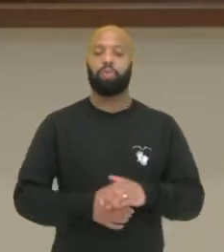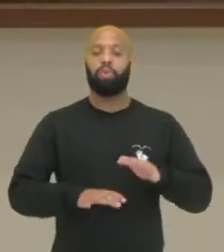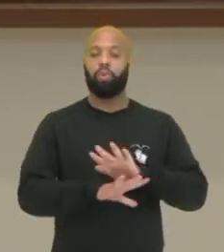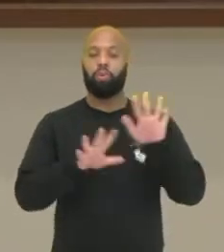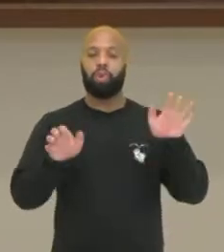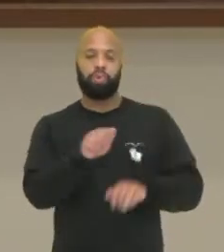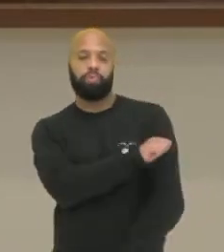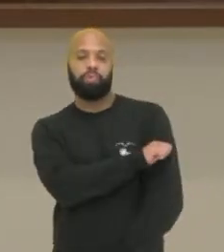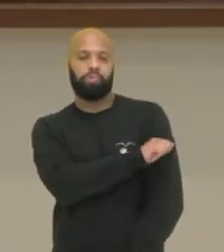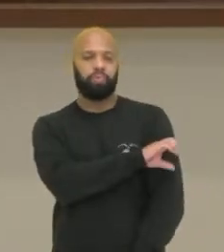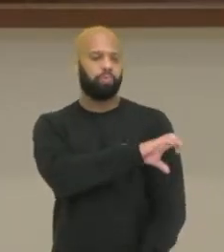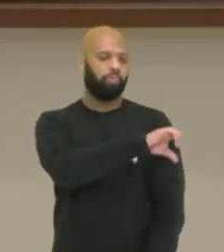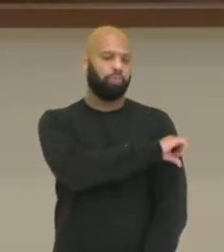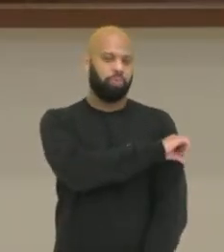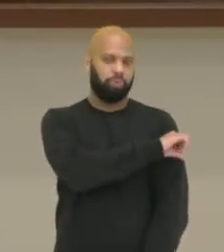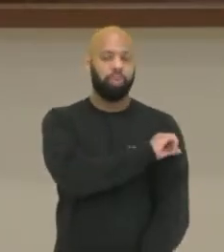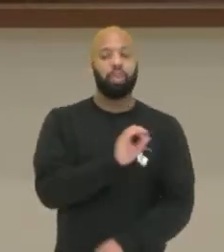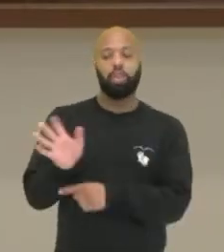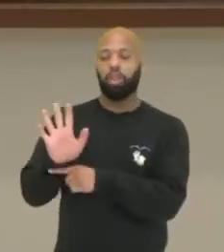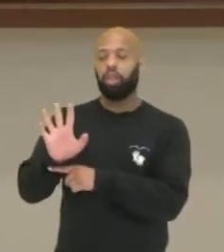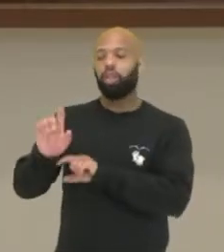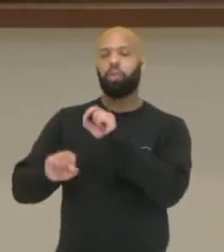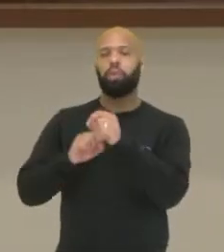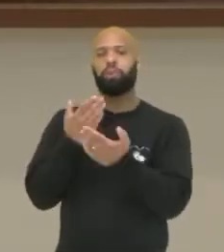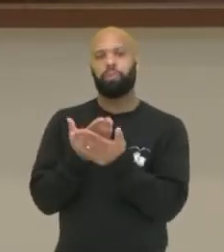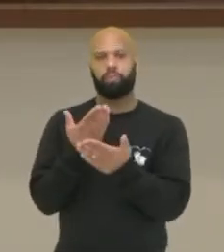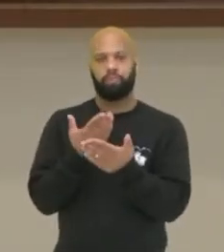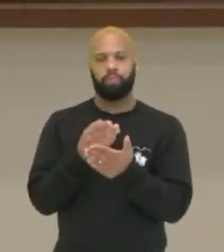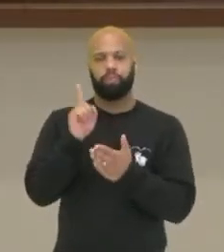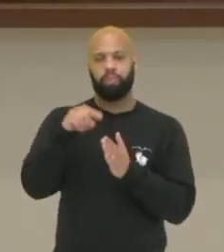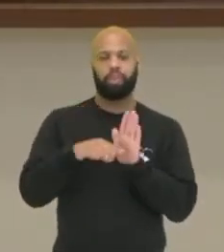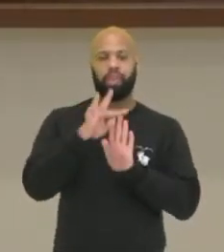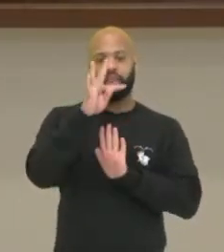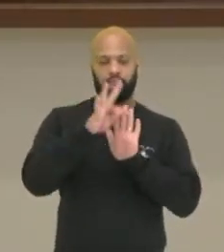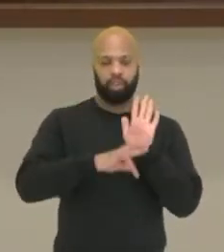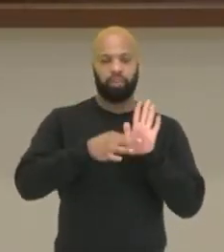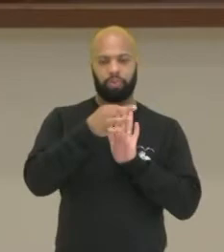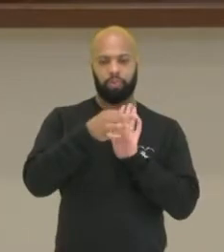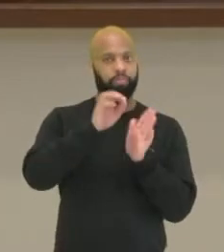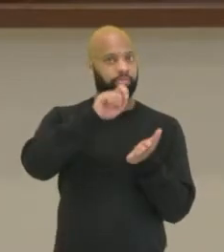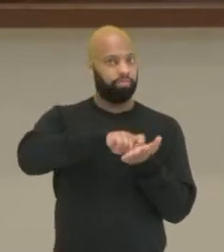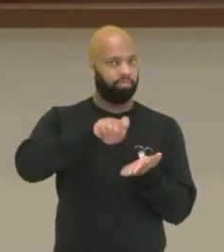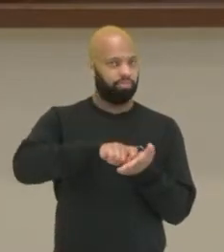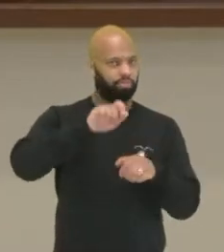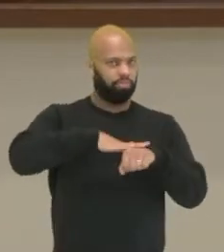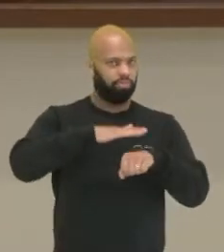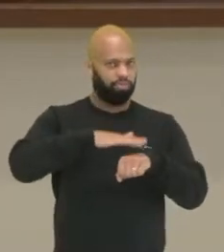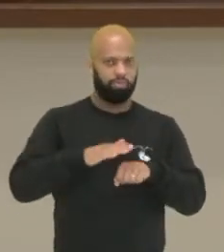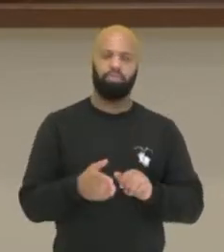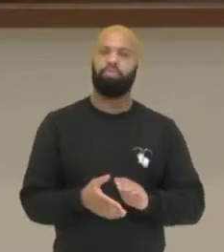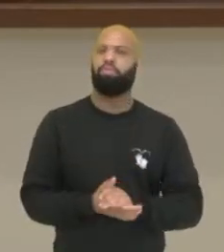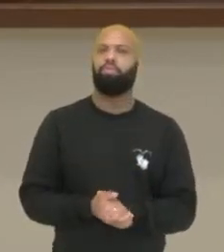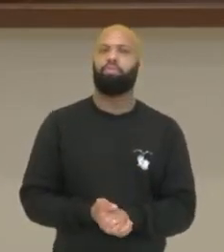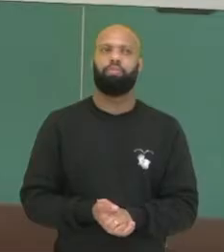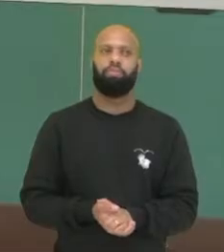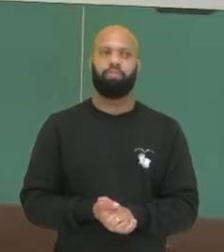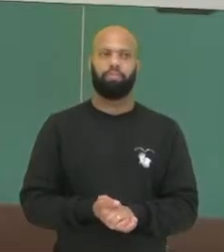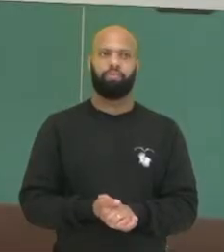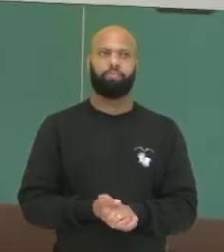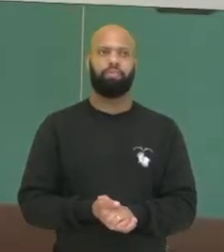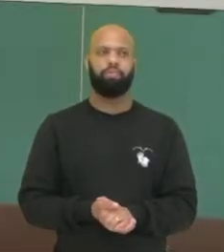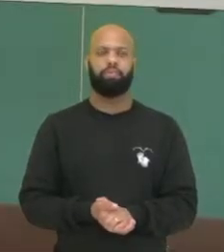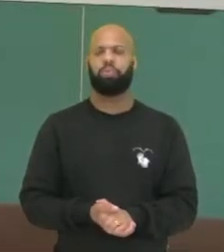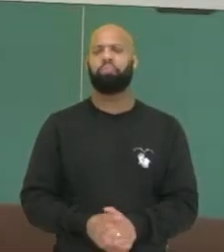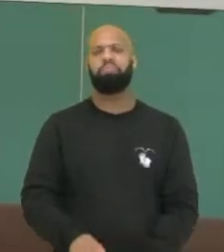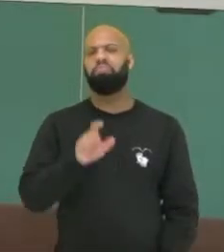Olá, estudantes do nono ano. Neste vídeo vamos falar sobre produção de artigo de opinião. E o